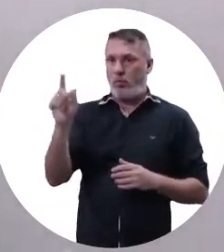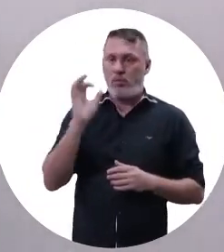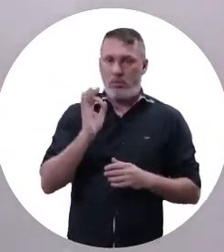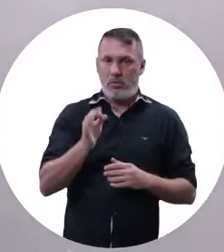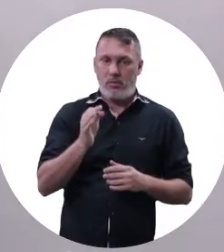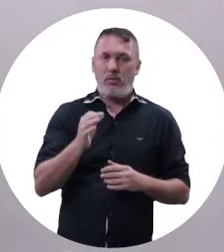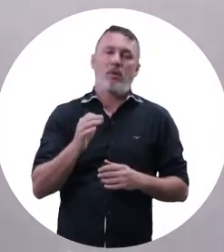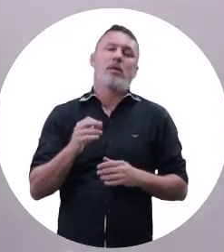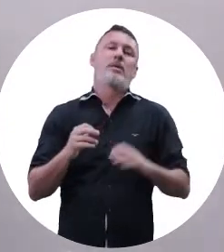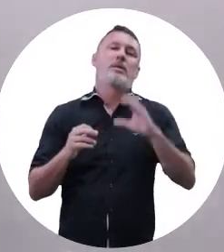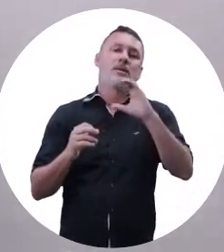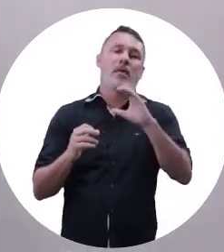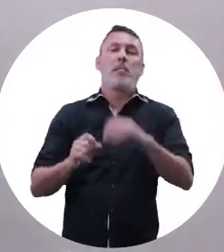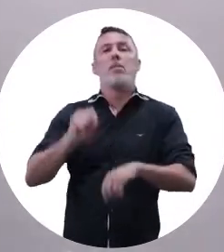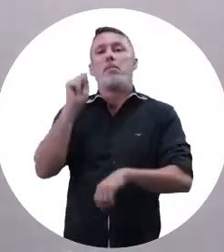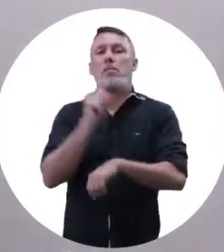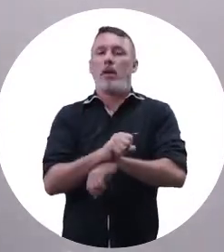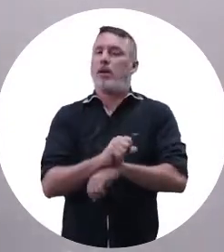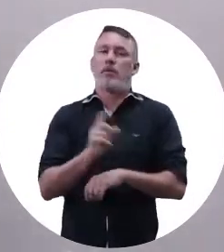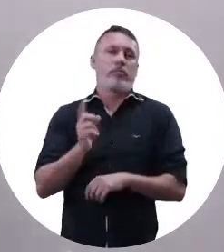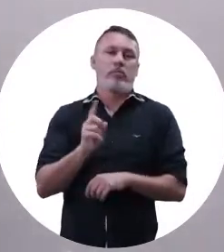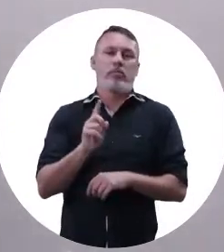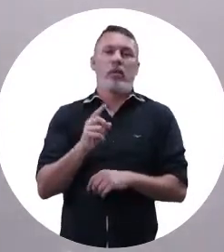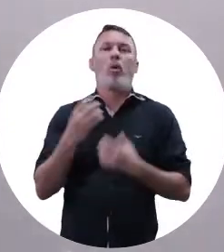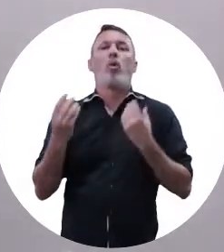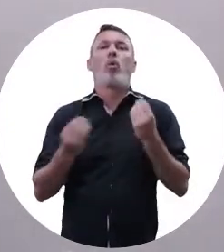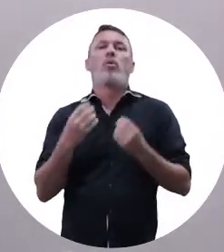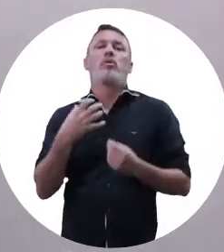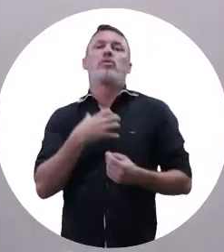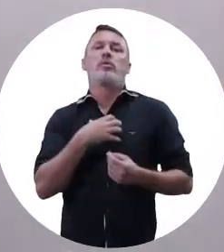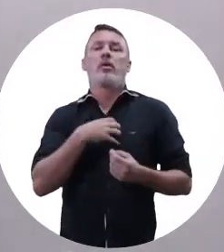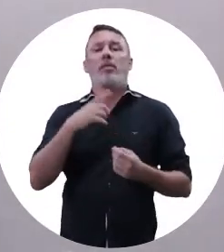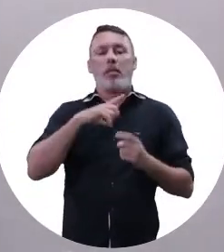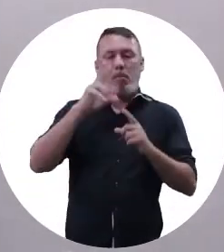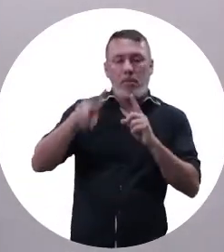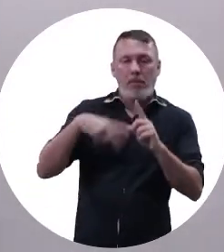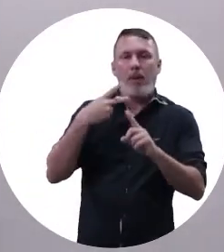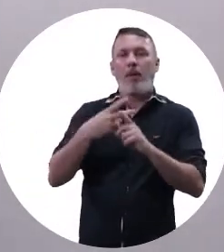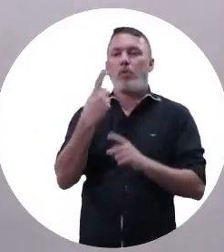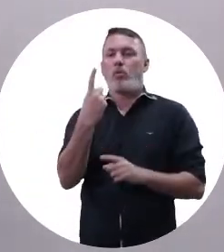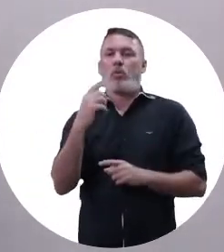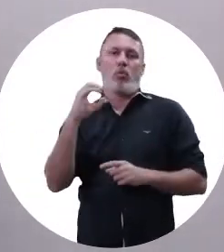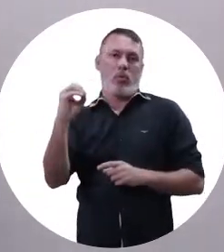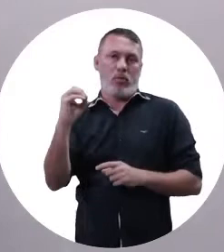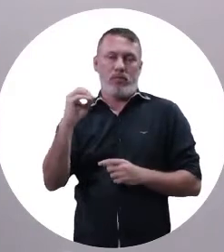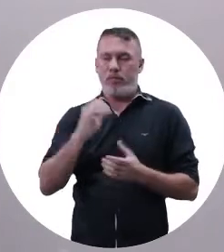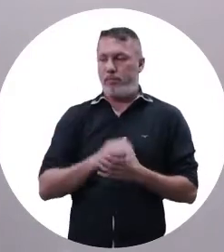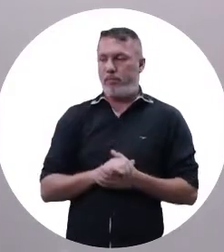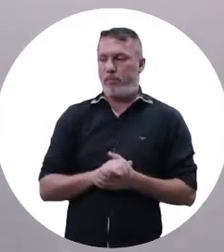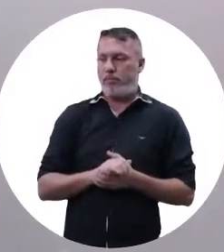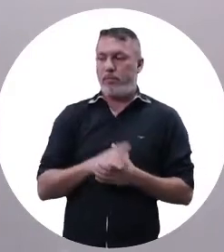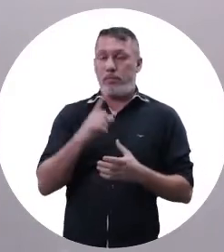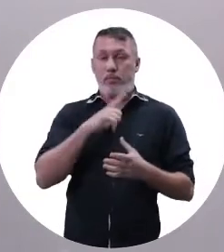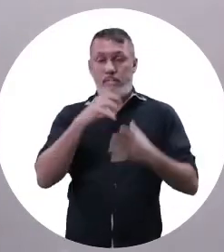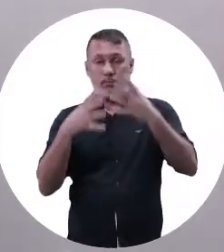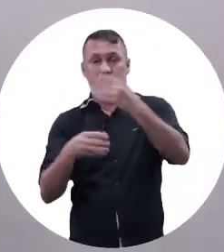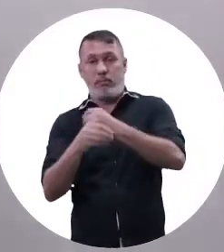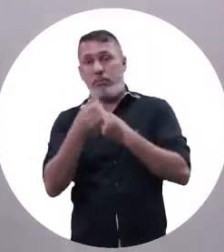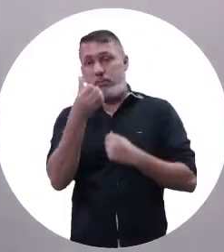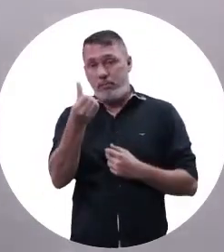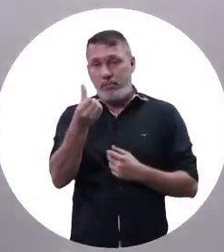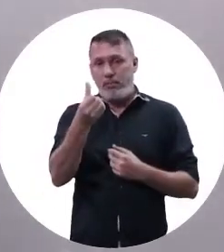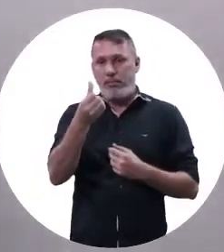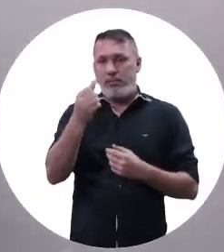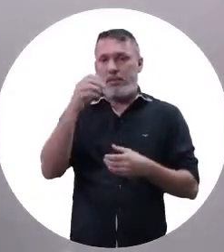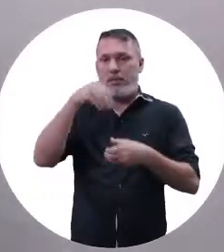camada? Logo, o carbono ainda não está estável. Então, o que eu faço? Pega mais um oxigênio, com 6 elétrons